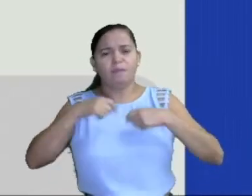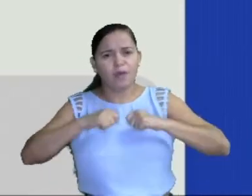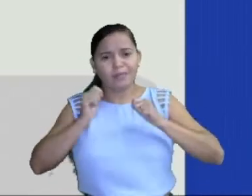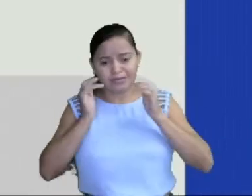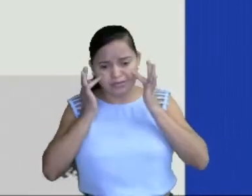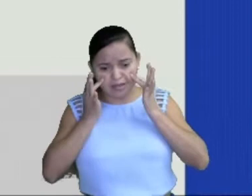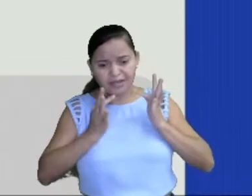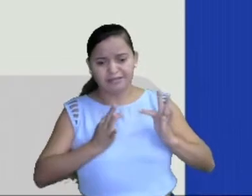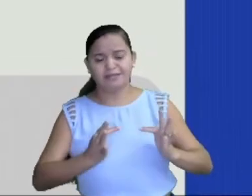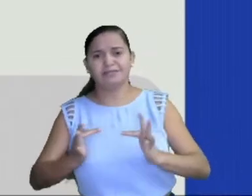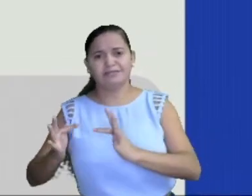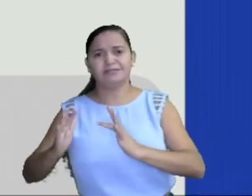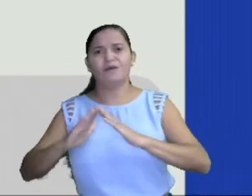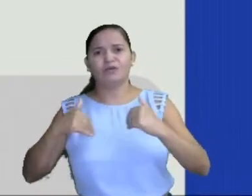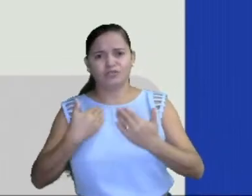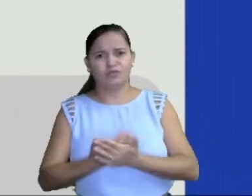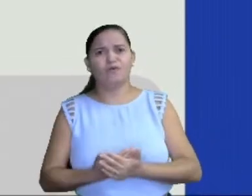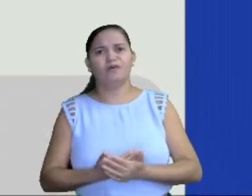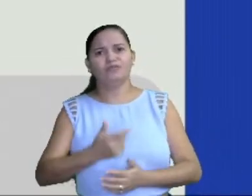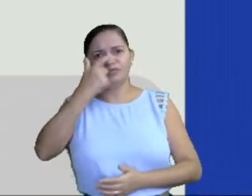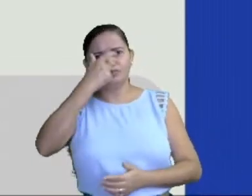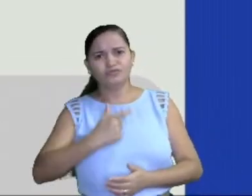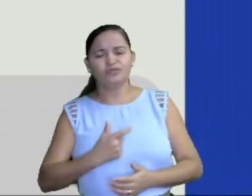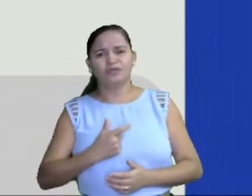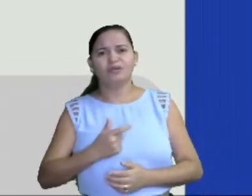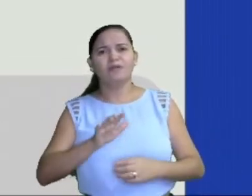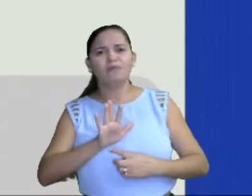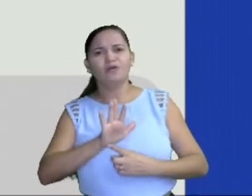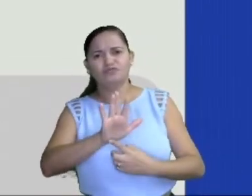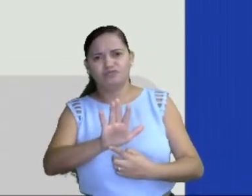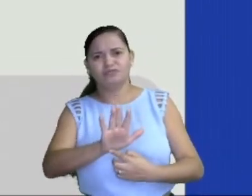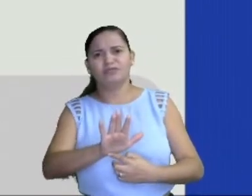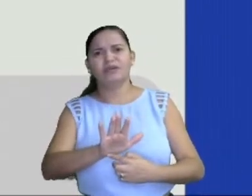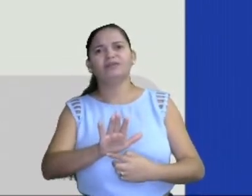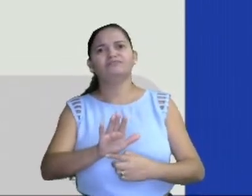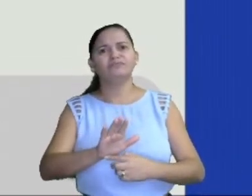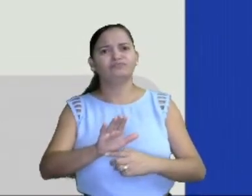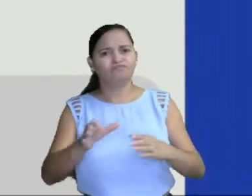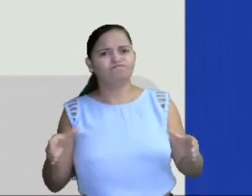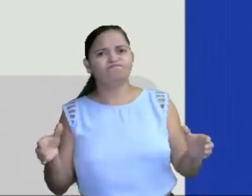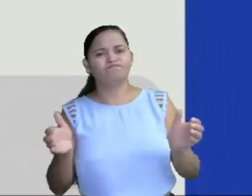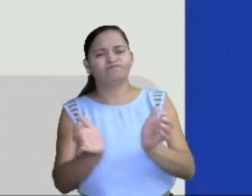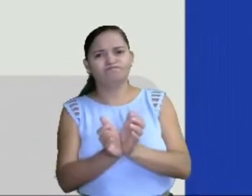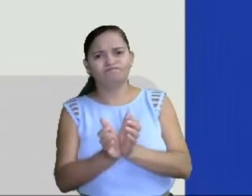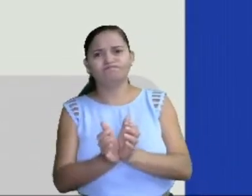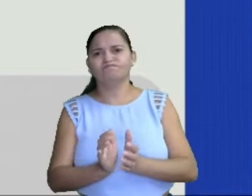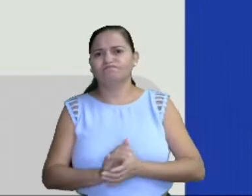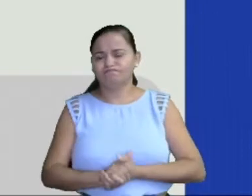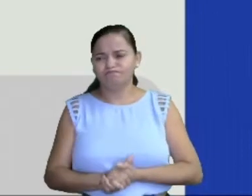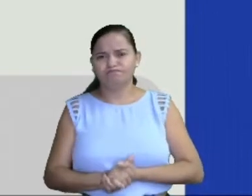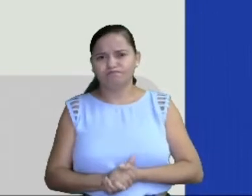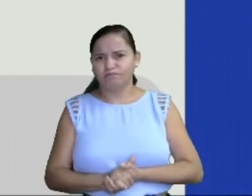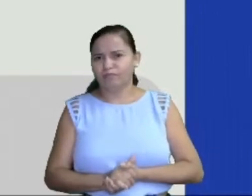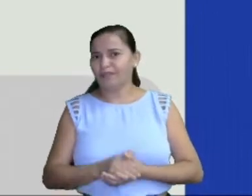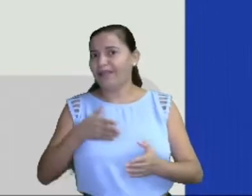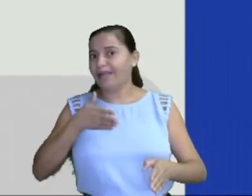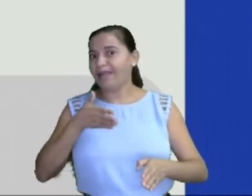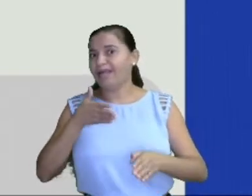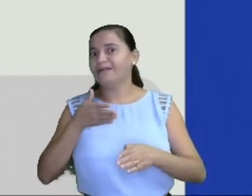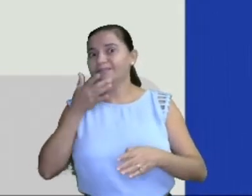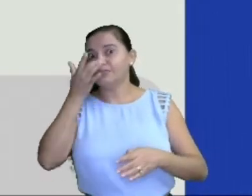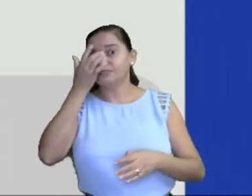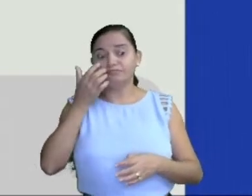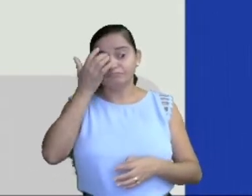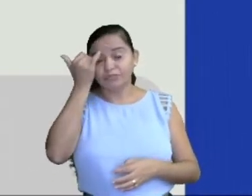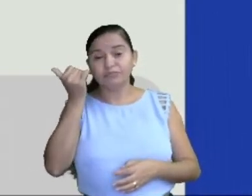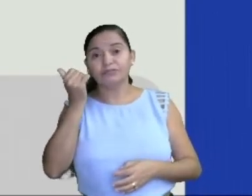unidade merece. Por isso estou aqui, para mostrar a nossa comunidade. Não se sabe a quantidade de pessoas que entraram no projeto, mas